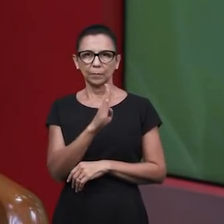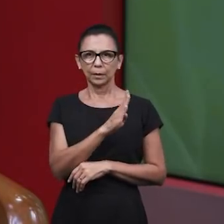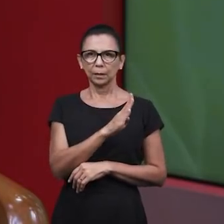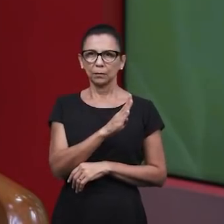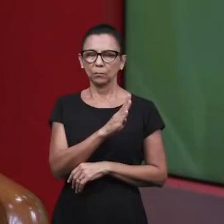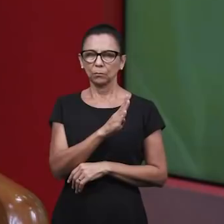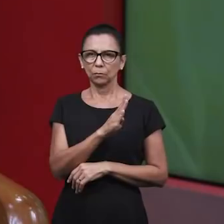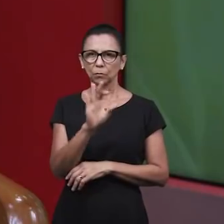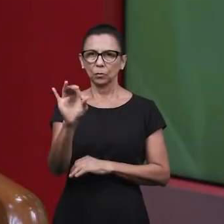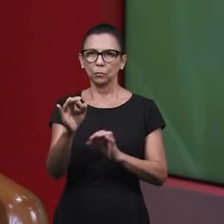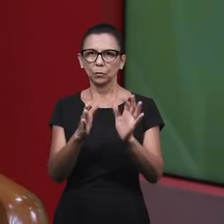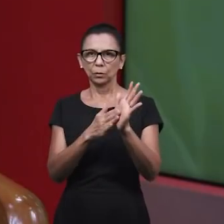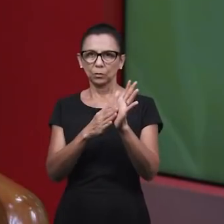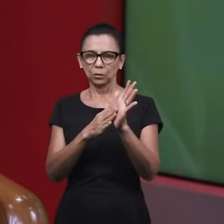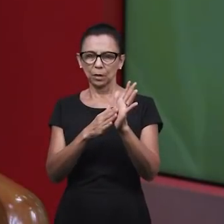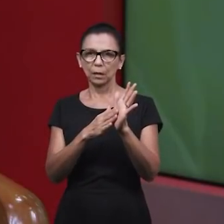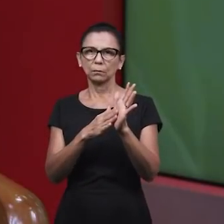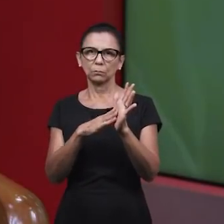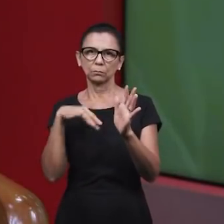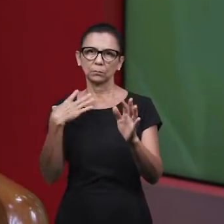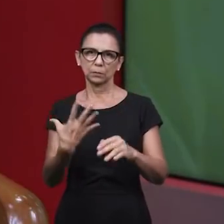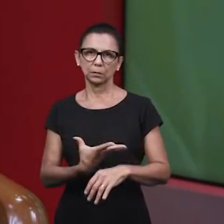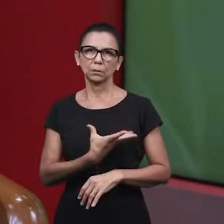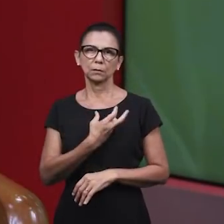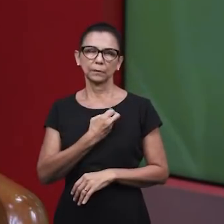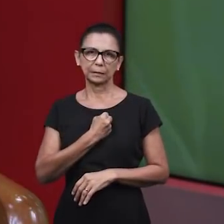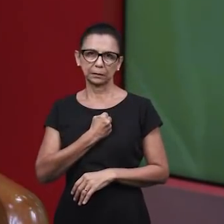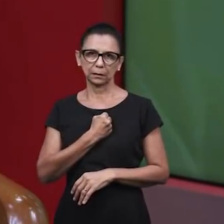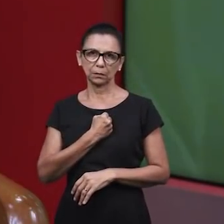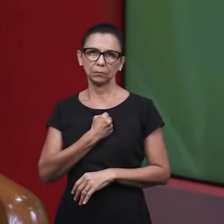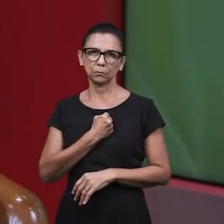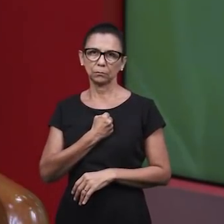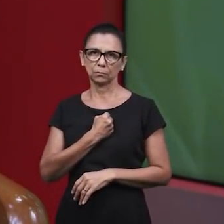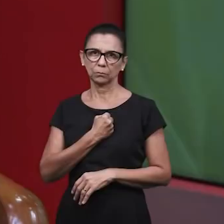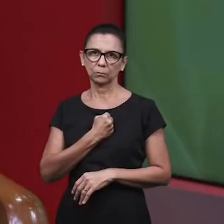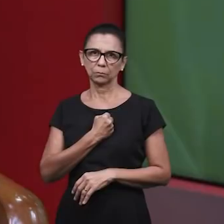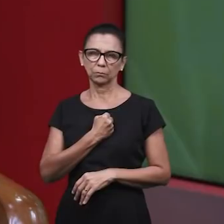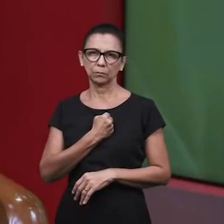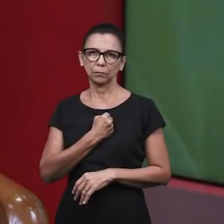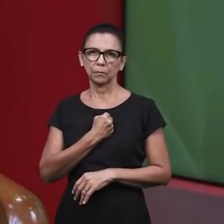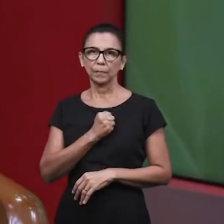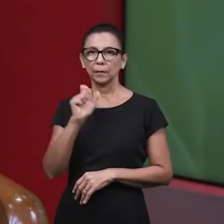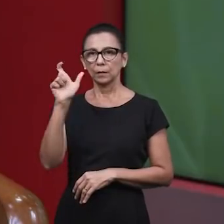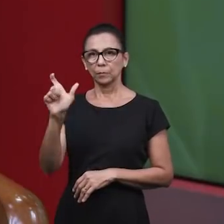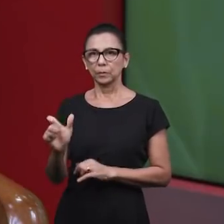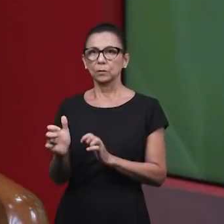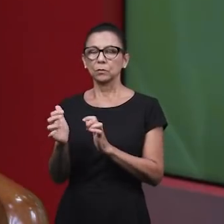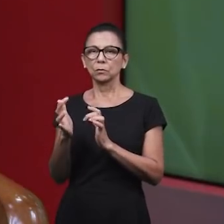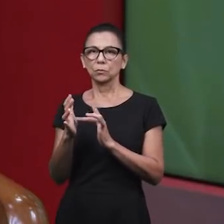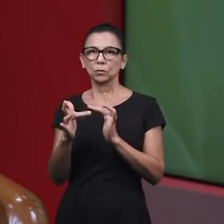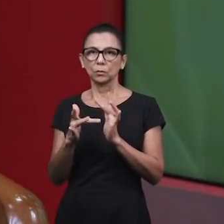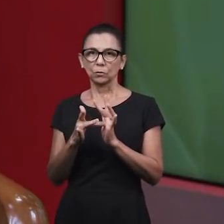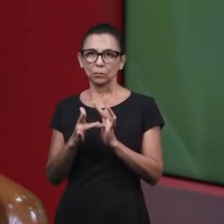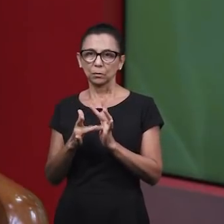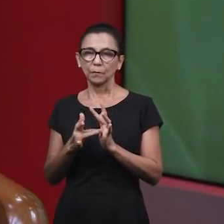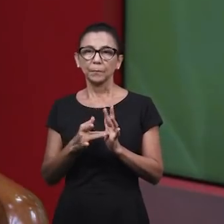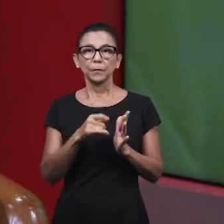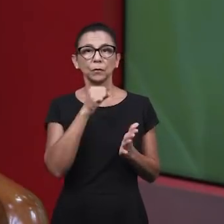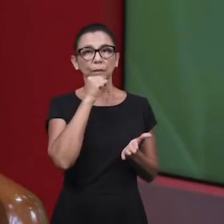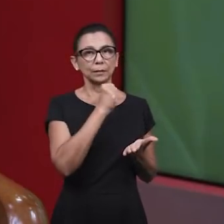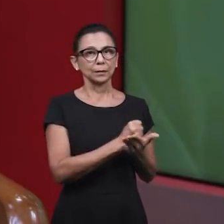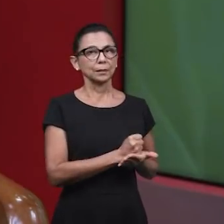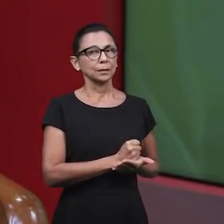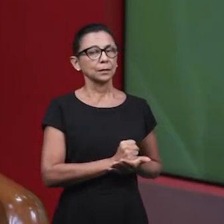projeto profético da vida de Jesus apresentado em todo o Velho Testamento.